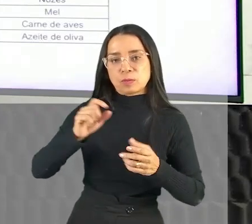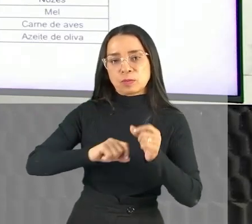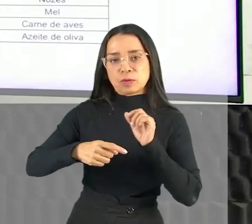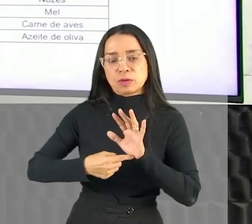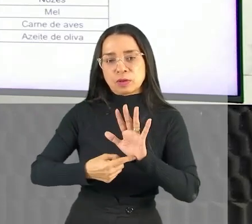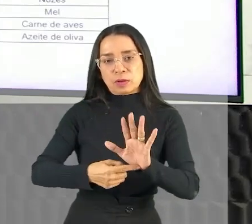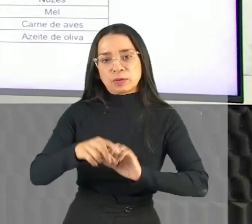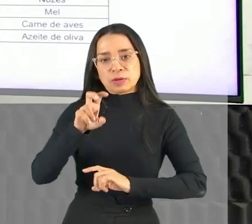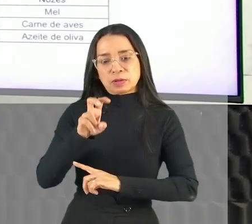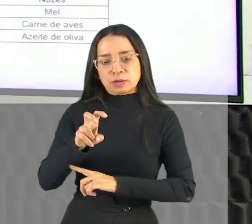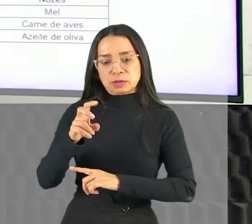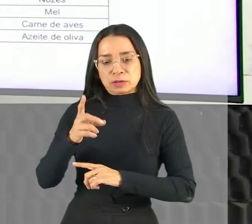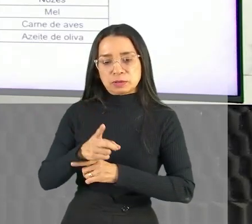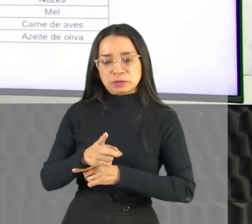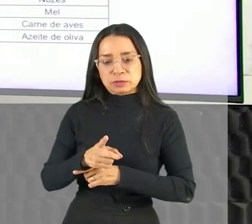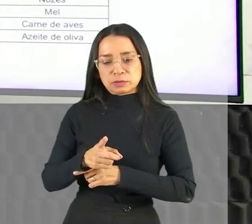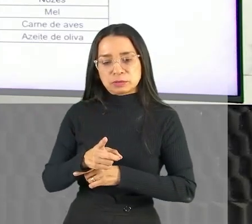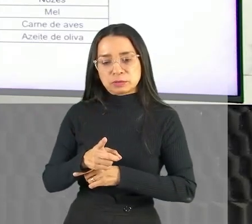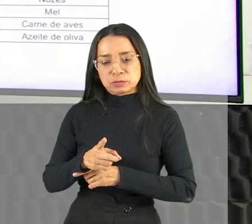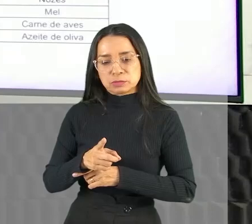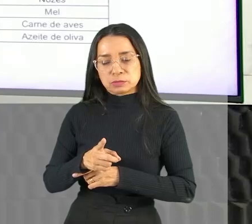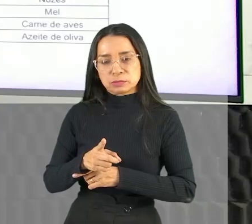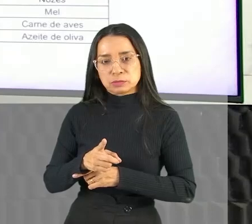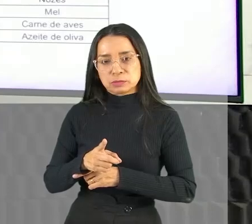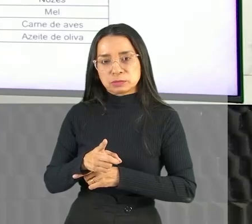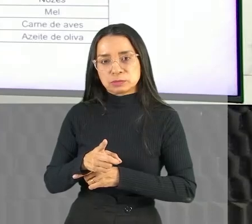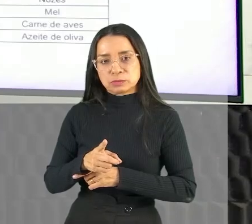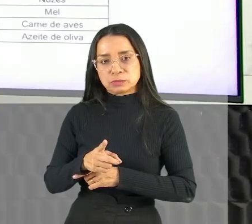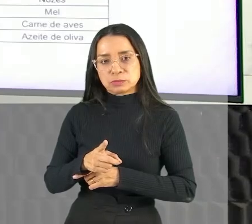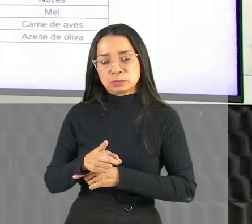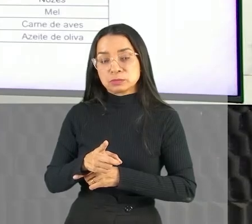5 dietas com supostas fontes de nutrientes.